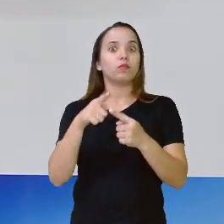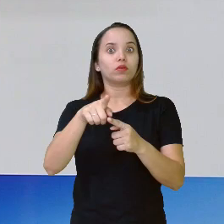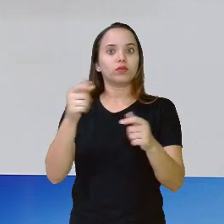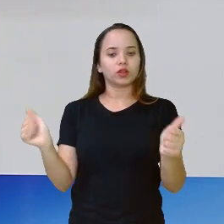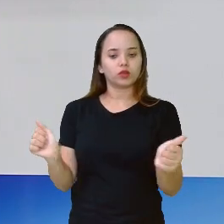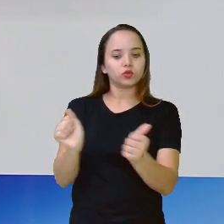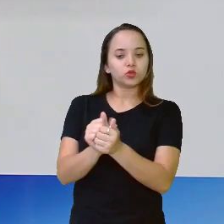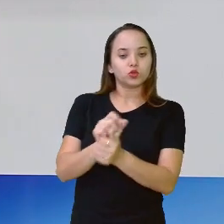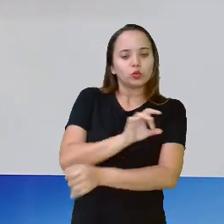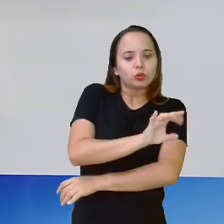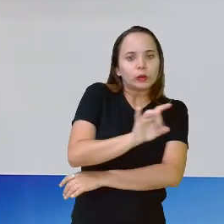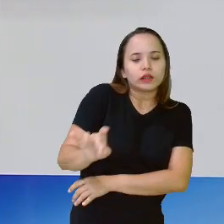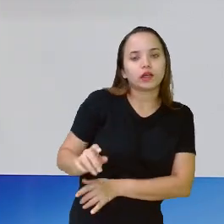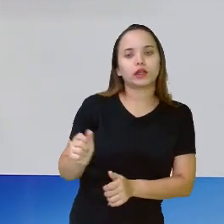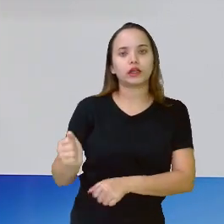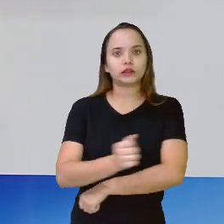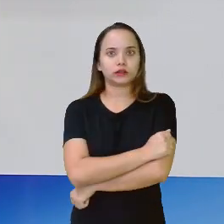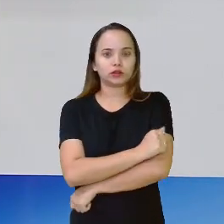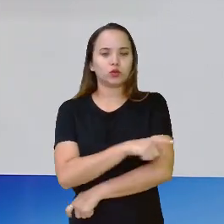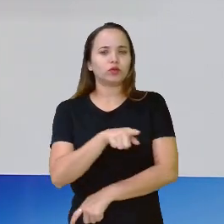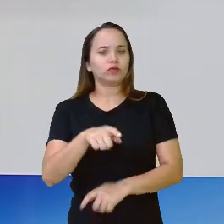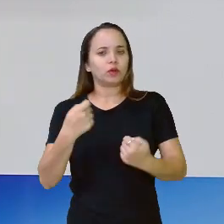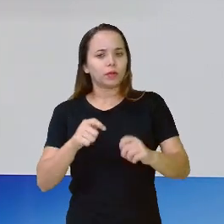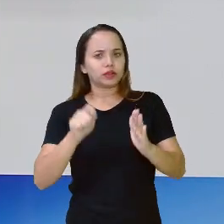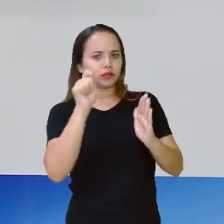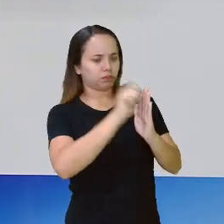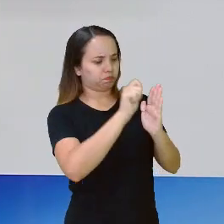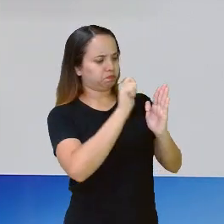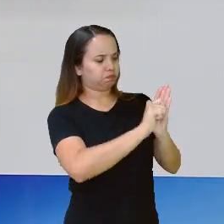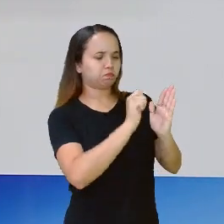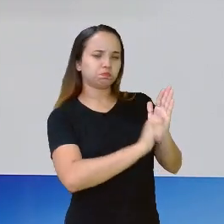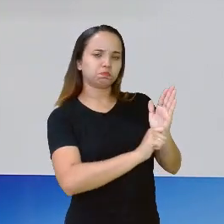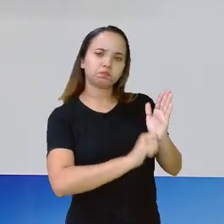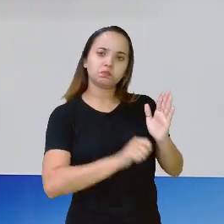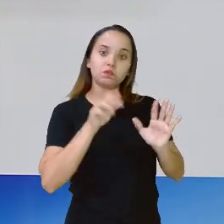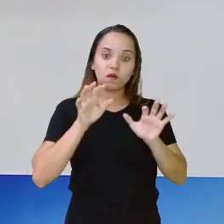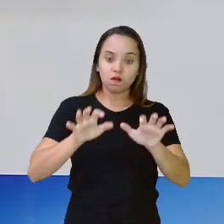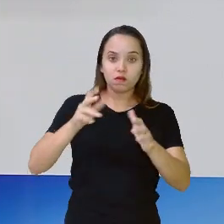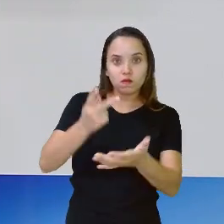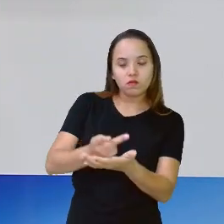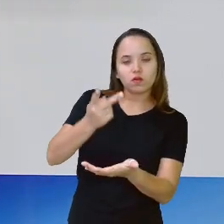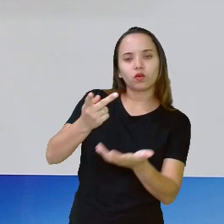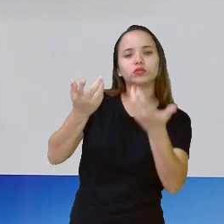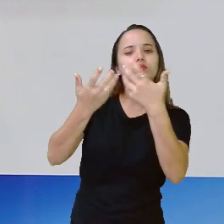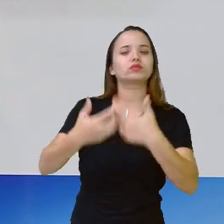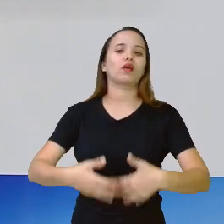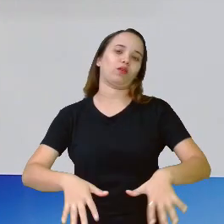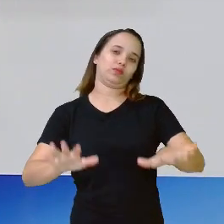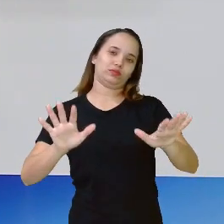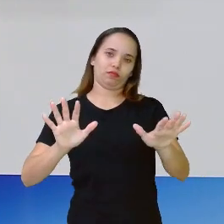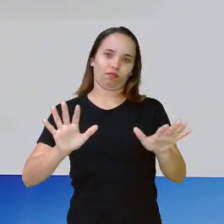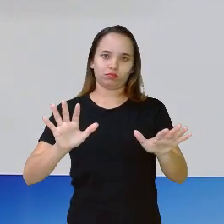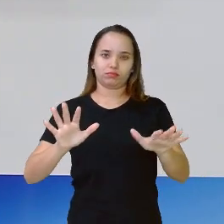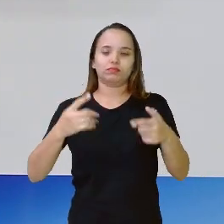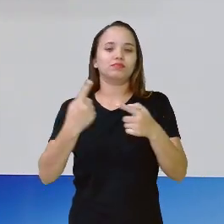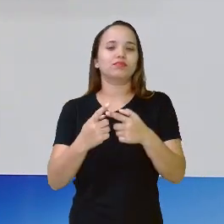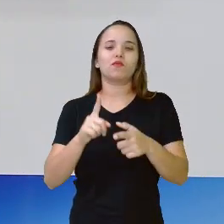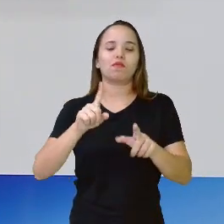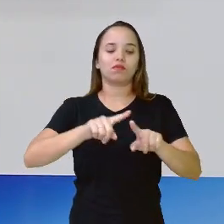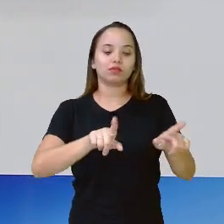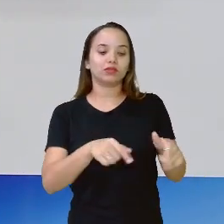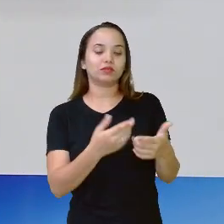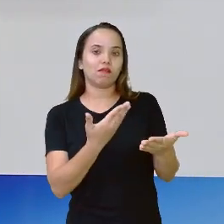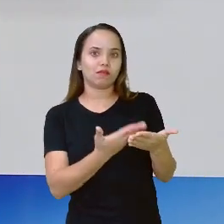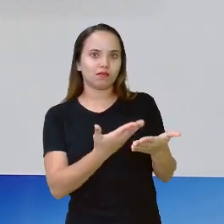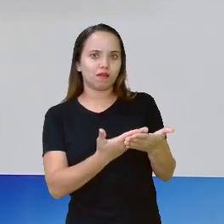que possa esse envolvimento acontecer de maneira muito espontânea. Porque chega na sala